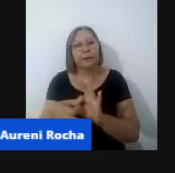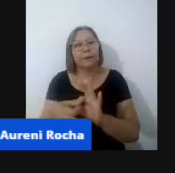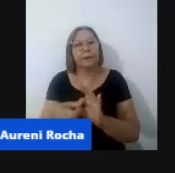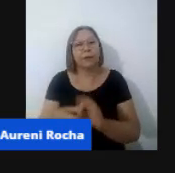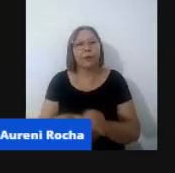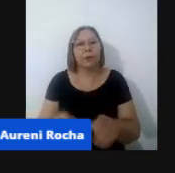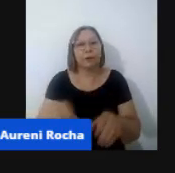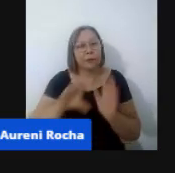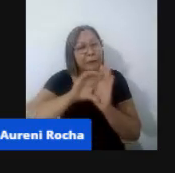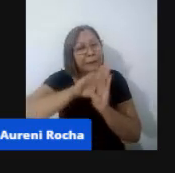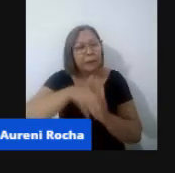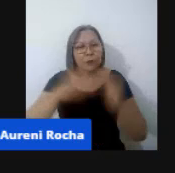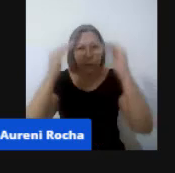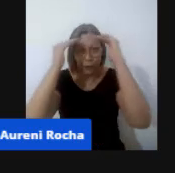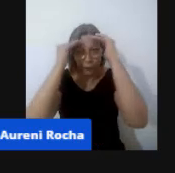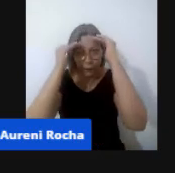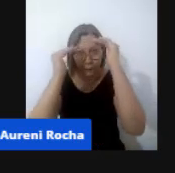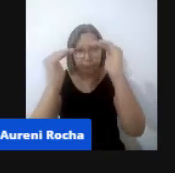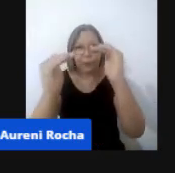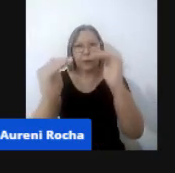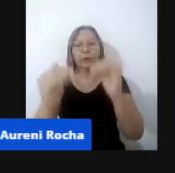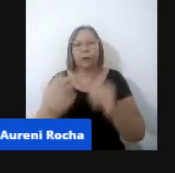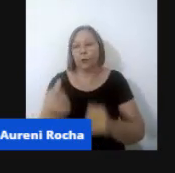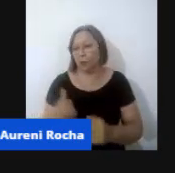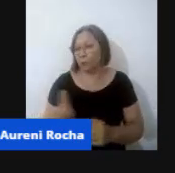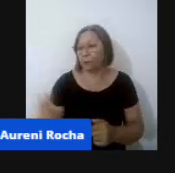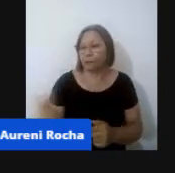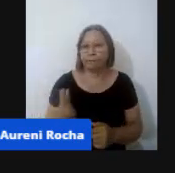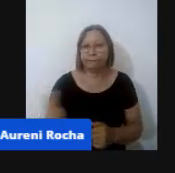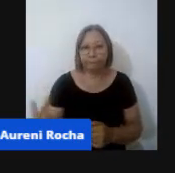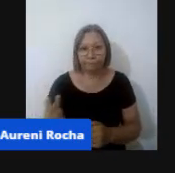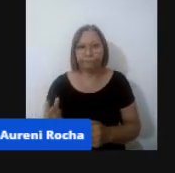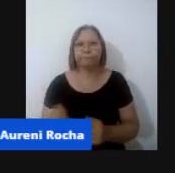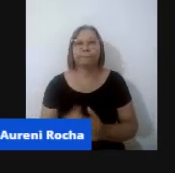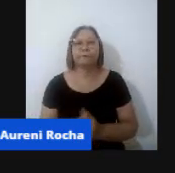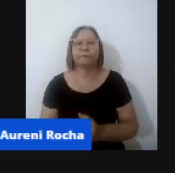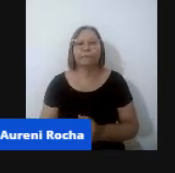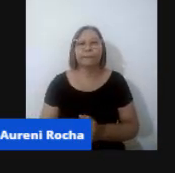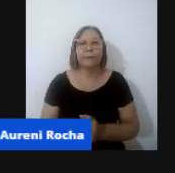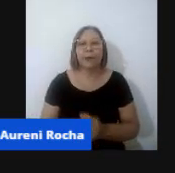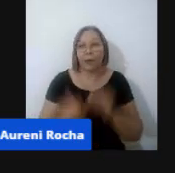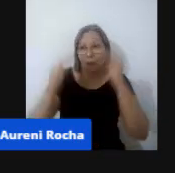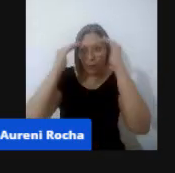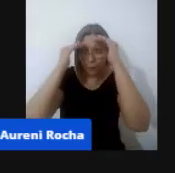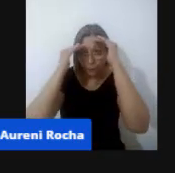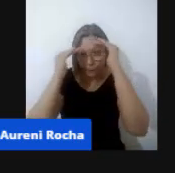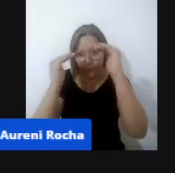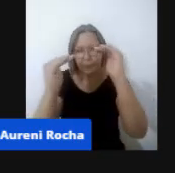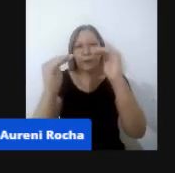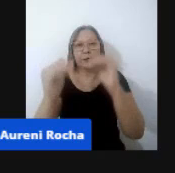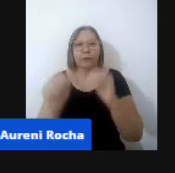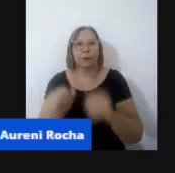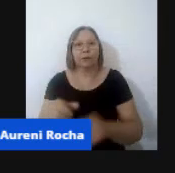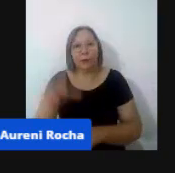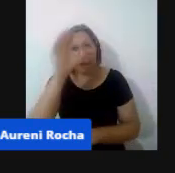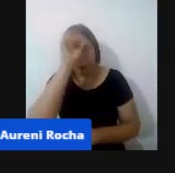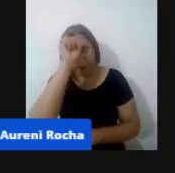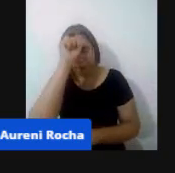respeito, respeito para com o próximo, respeito ao tempo de aprender do outro,